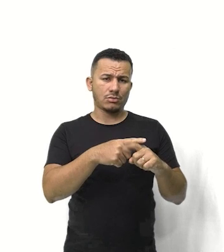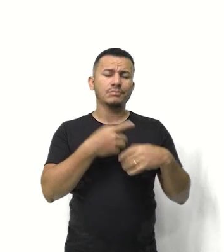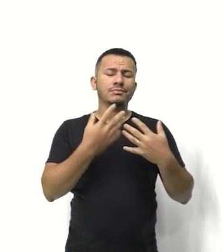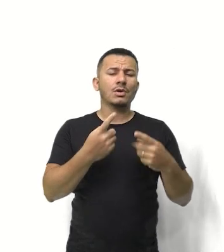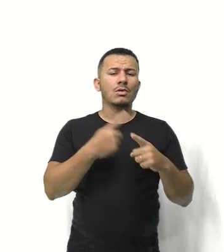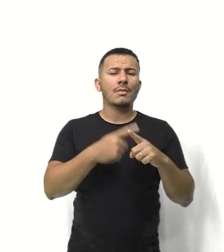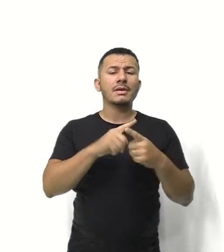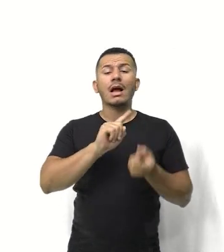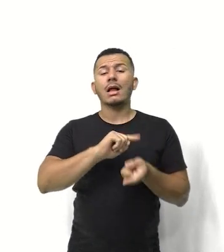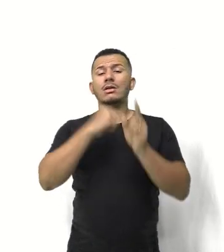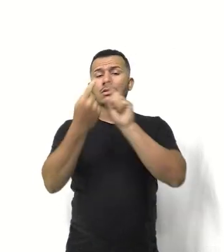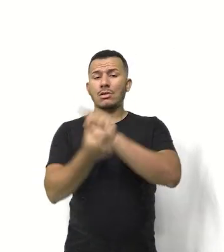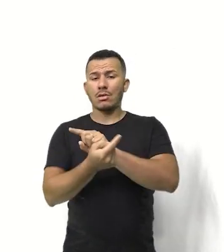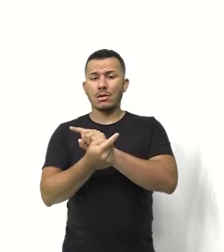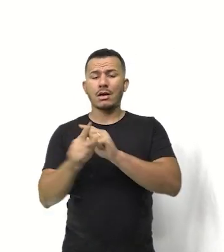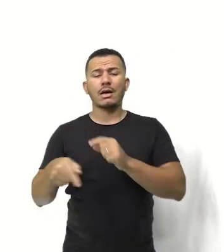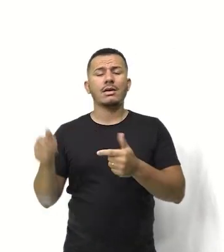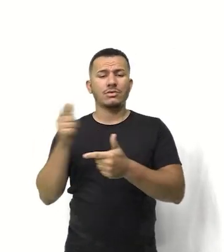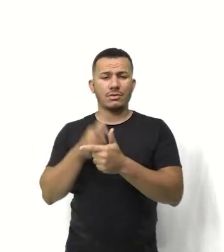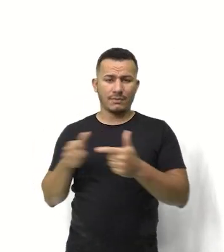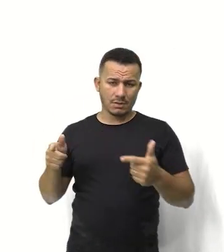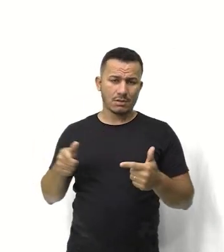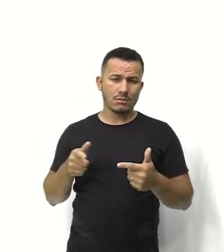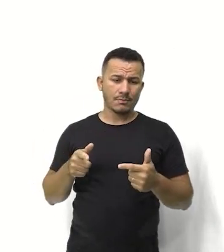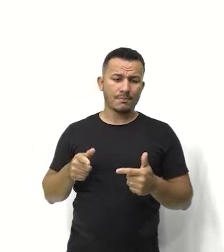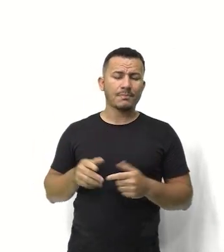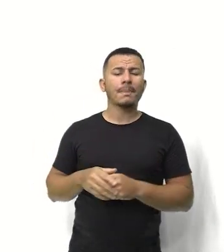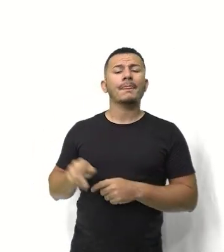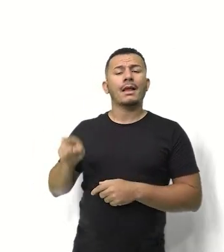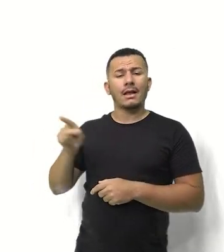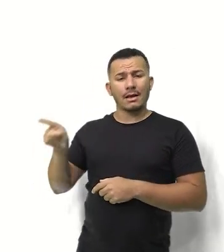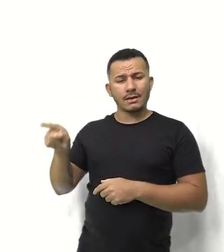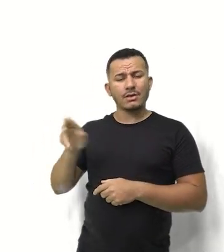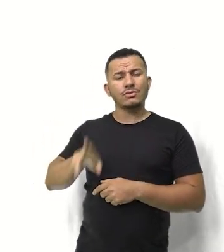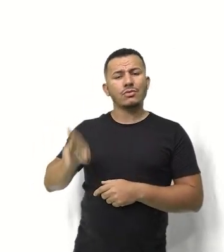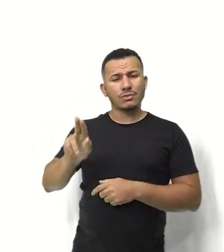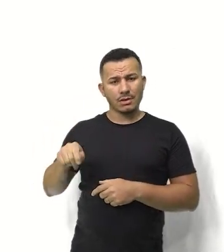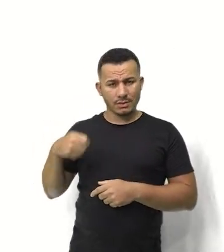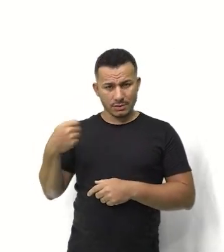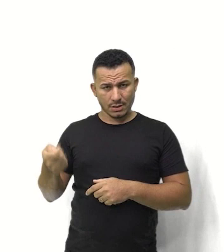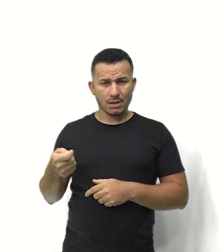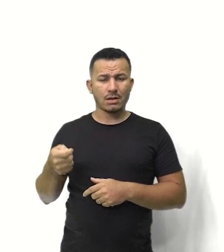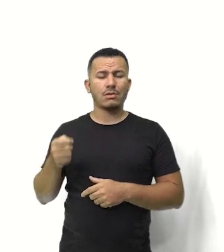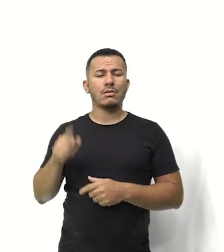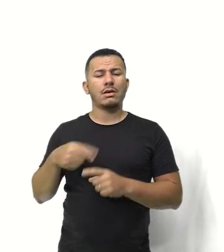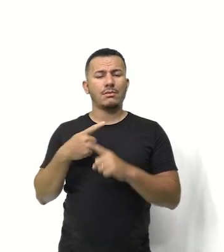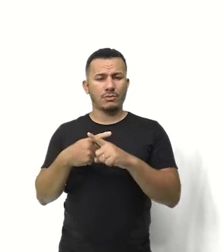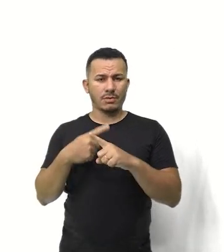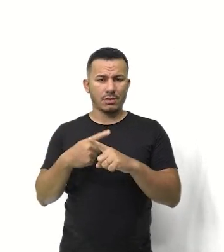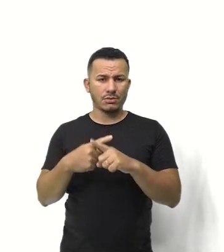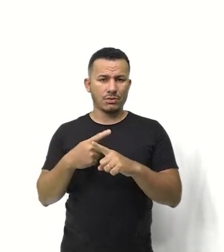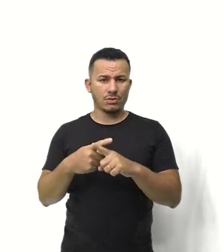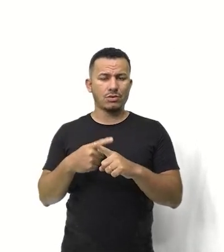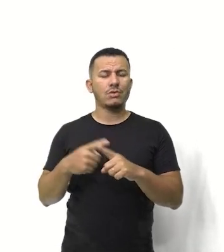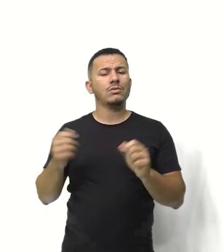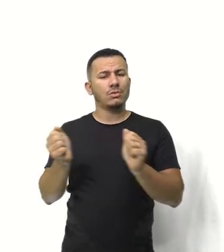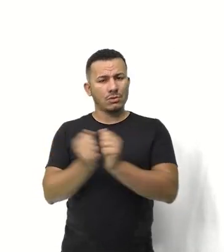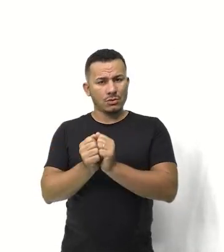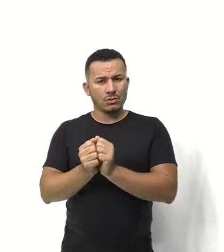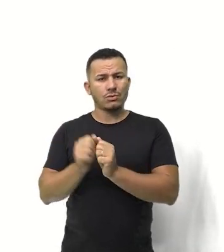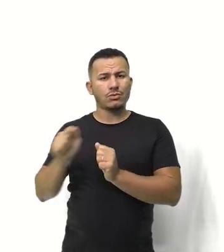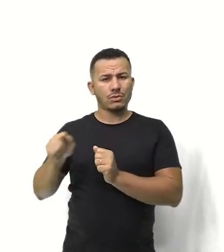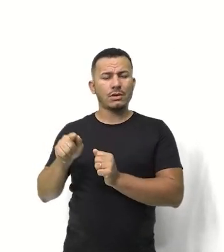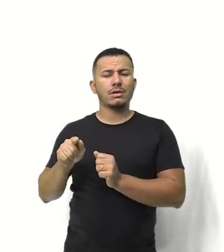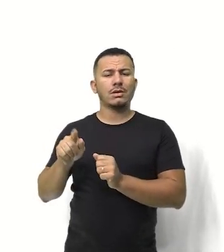Se ele está multiplicando, qual a operação inversa? A operação inversa é a divisão. Nesse caso, vamos usar agora o princípio